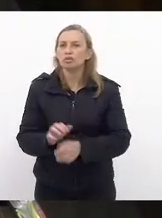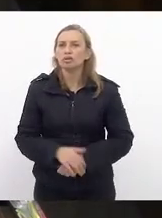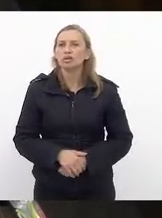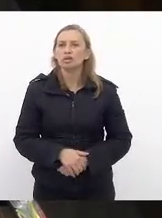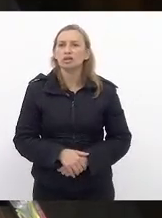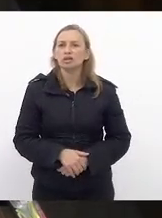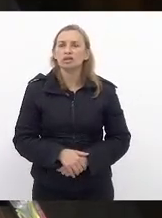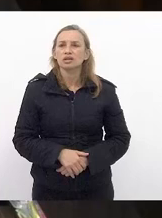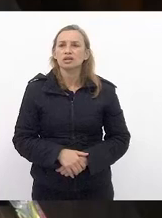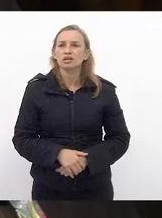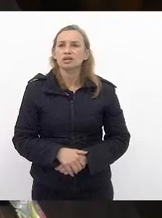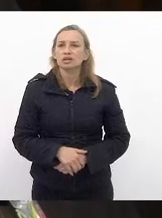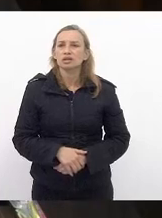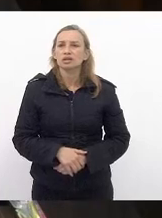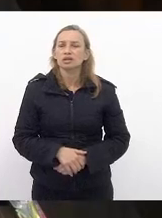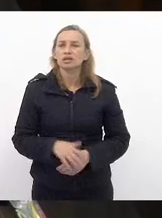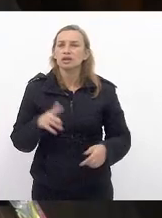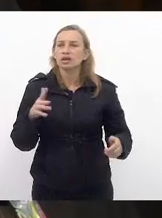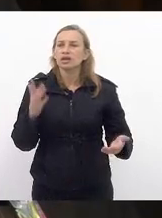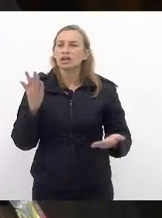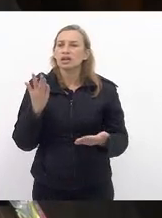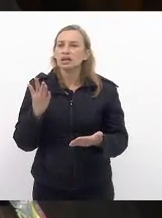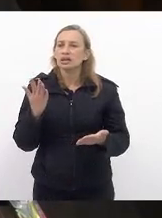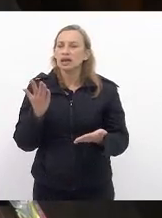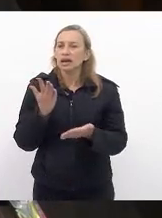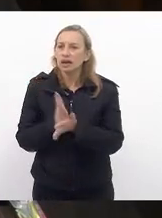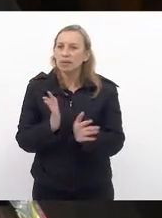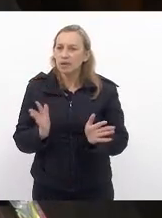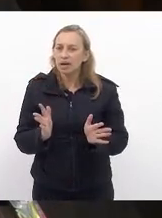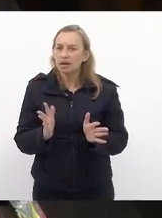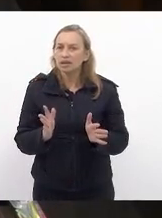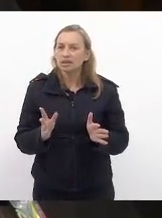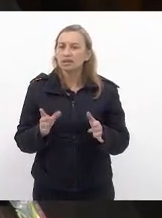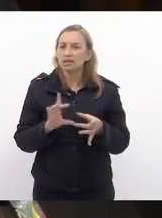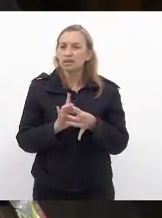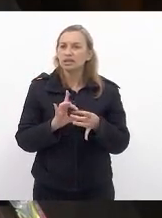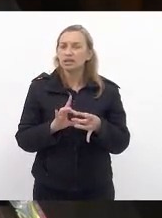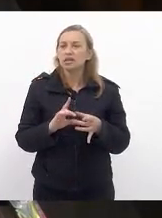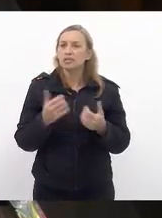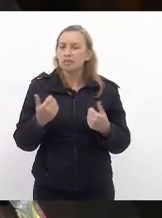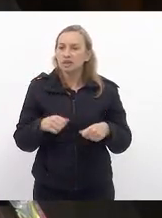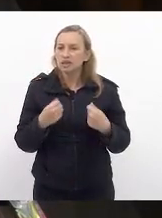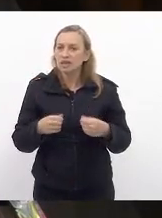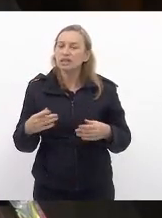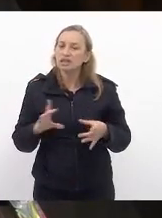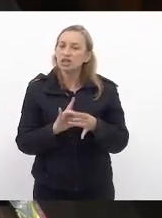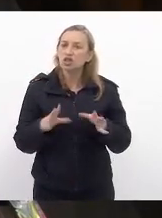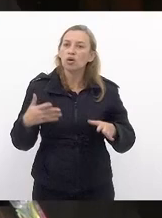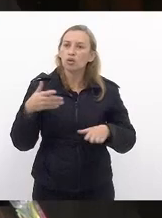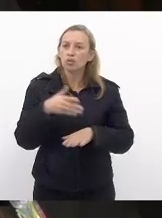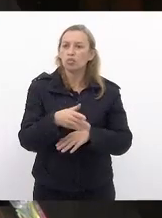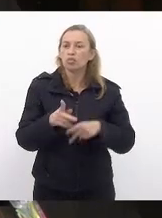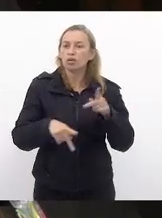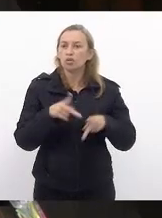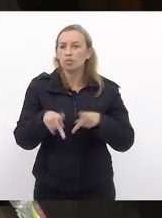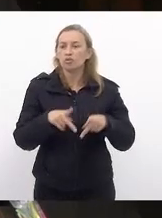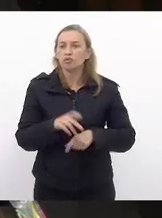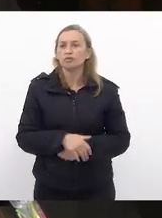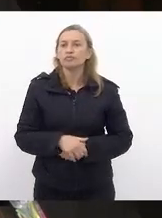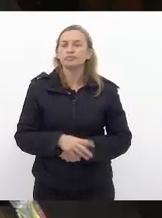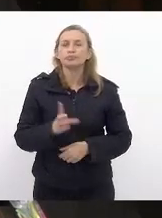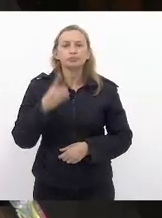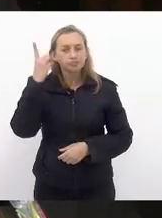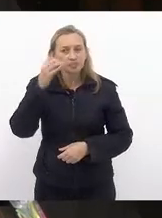terminar com a tirania de impedir o povo está na casa do Povo o deputado Coronel Salema